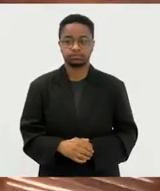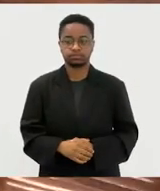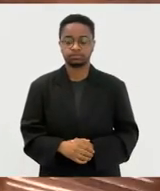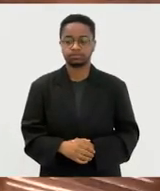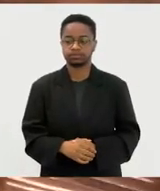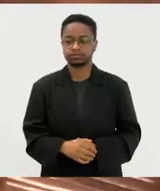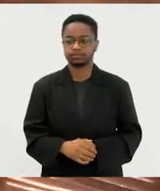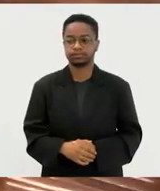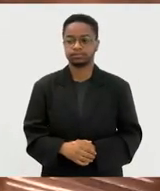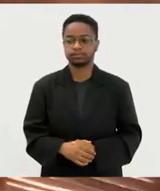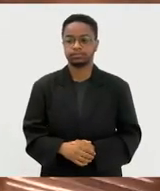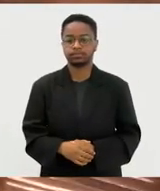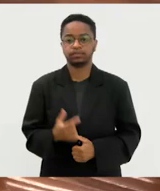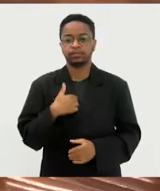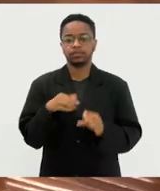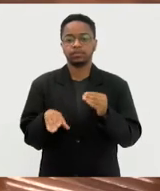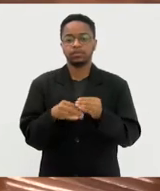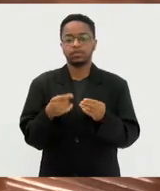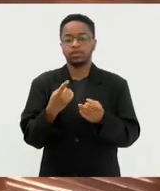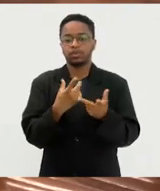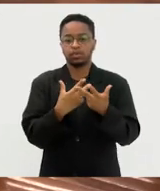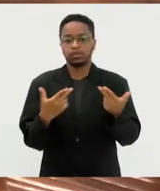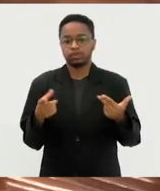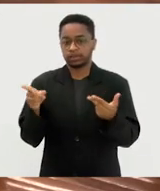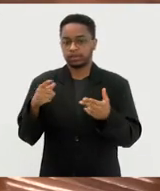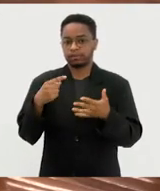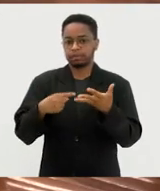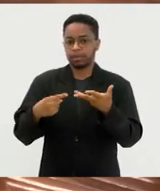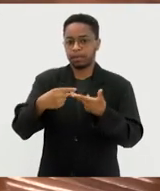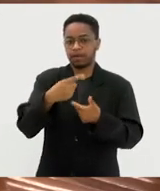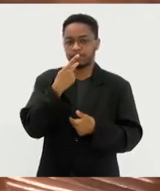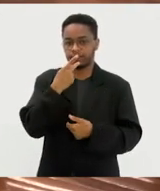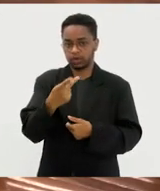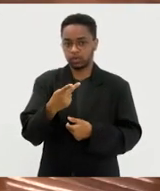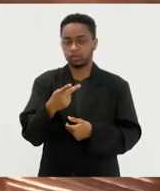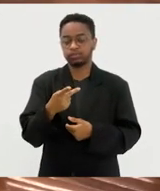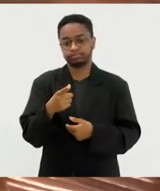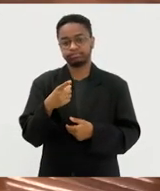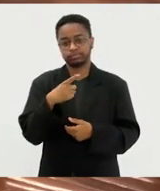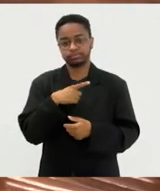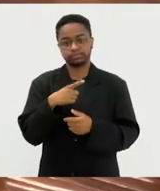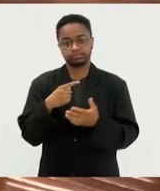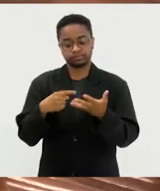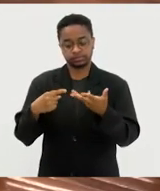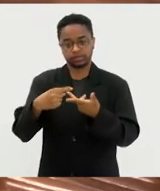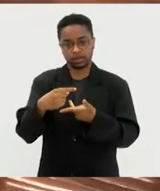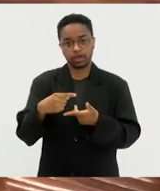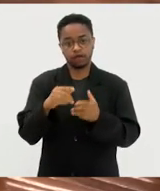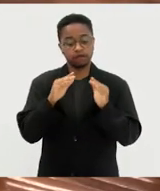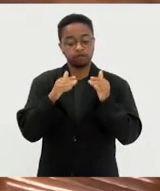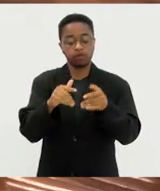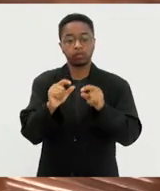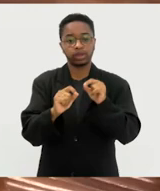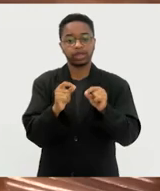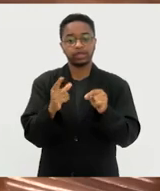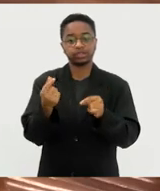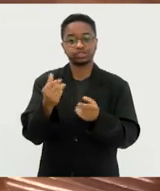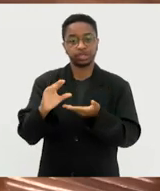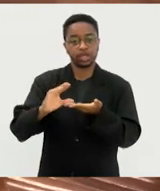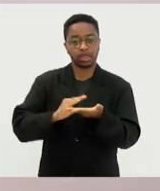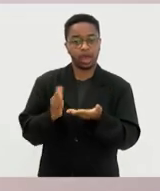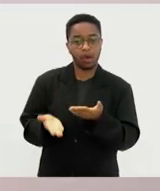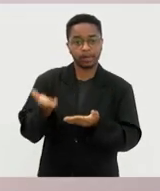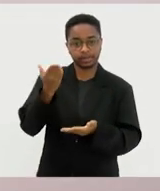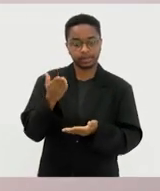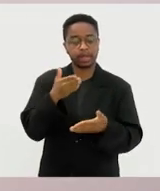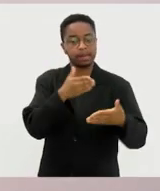Só uma observação a respeito de todos os pontos que o deputado Luiz Paulo menciona, todos eles estão voltados realmente para o aumento da receita, né? Barreiras,